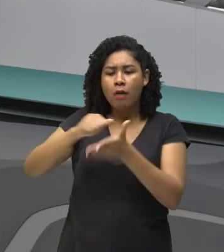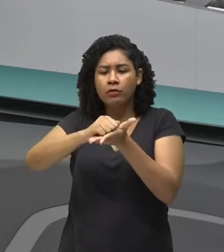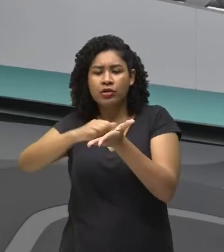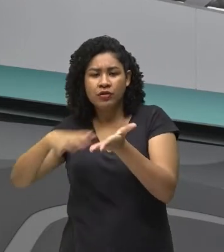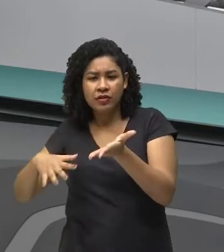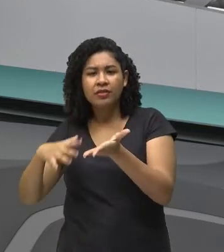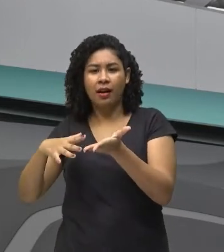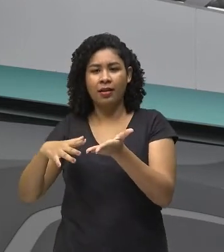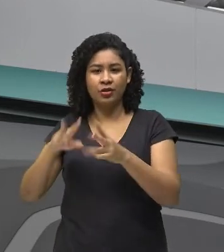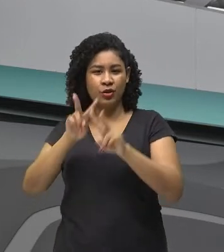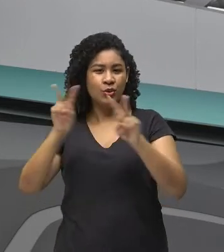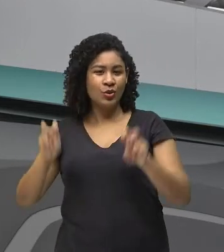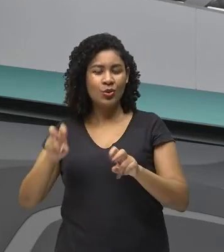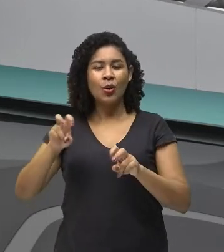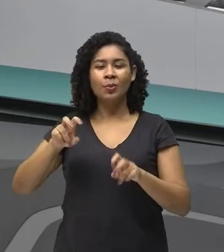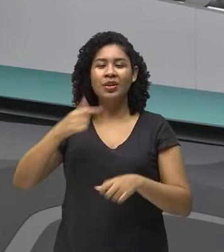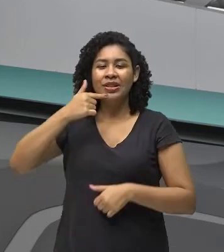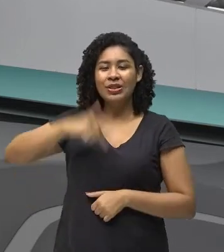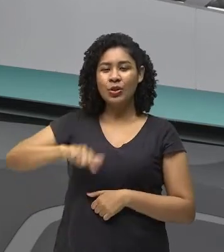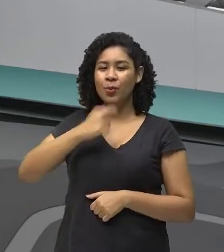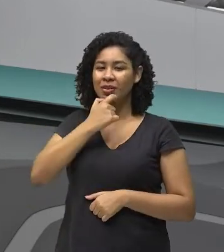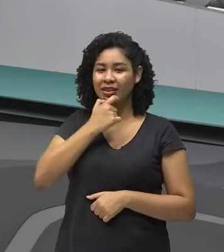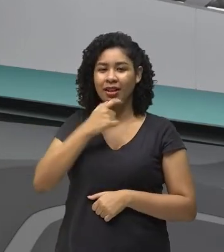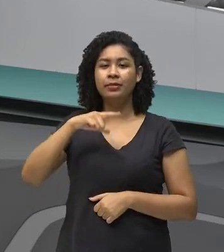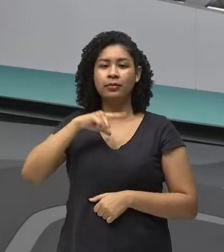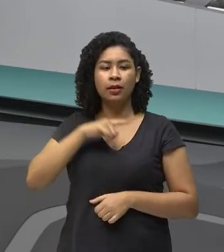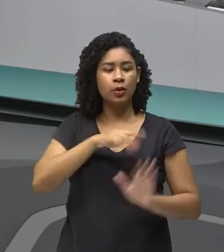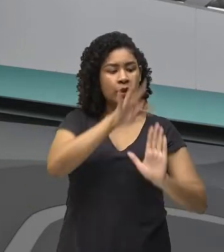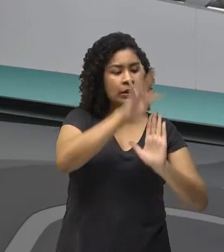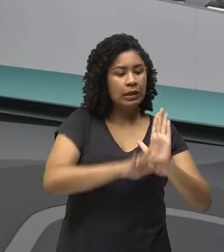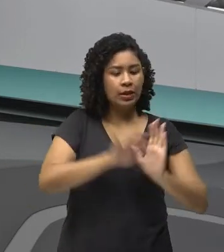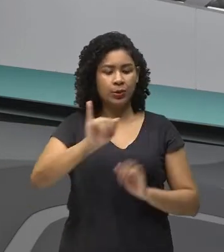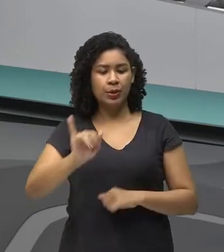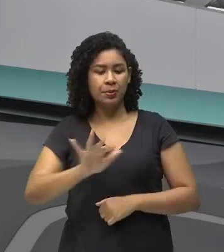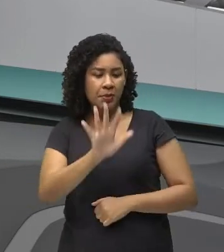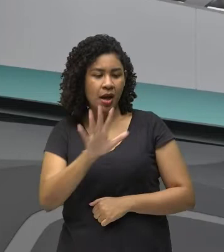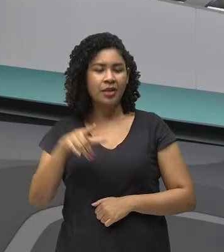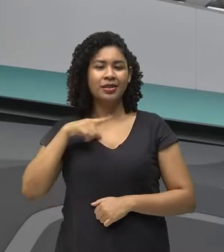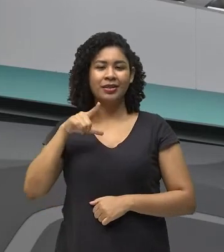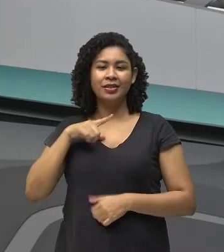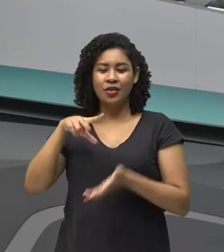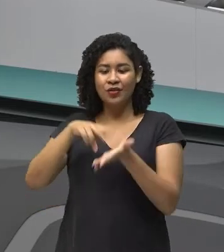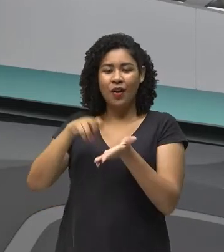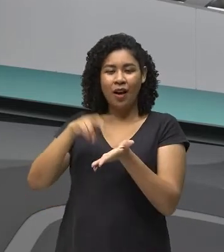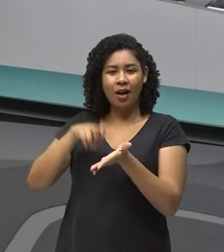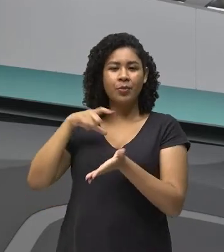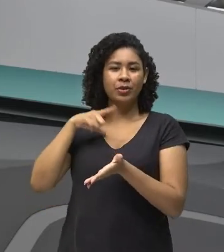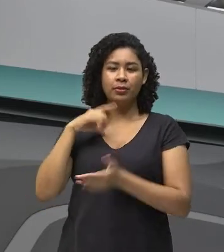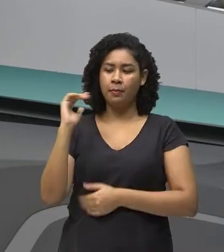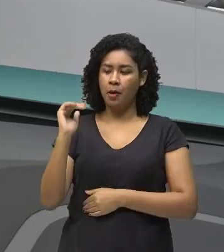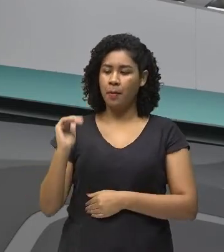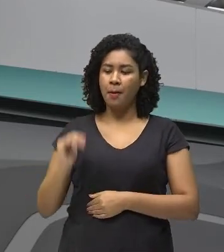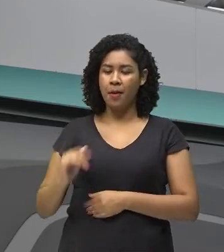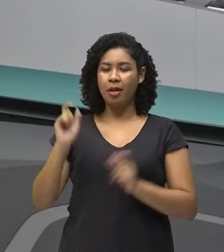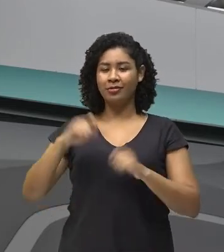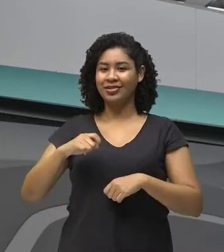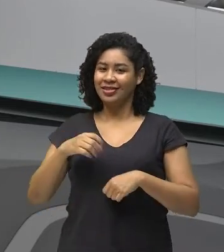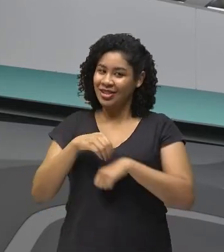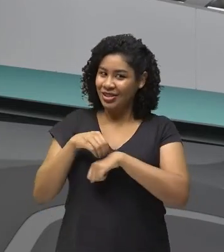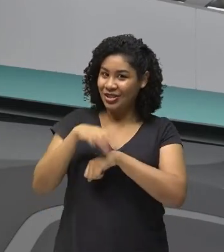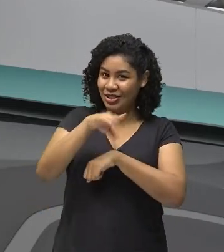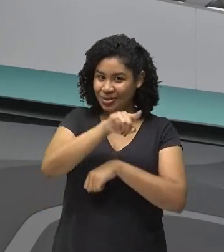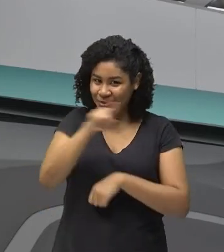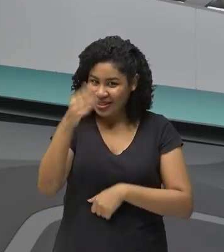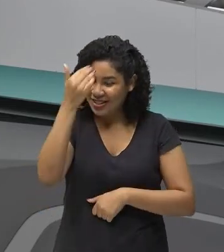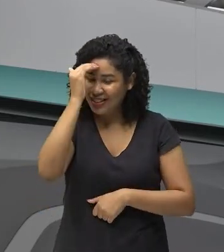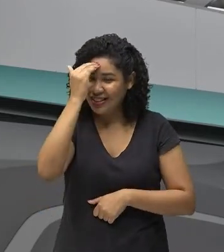a inglês, não é? Assim, tem um texto, a imagem, tem um texto bonitinho e às vezes tem um vocabulário lá no final, né? Para dar uma chance para vocês entenderem mais ou